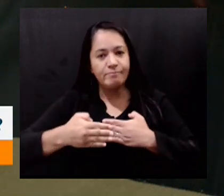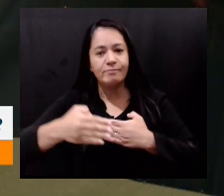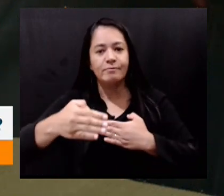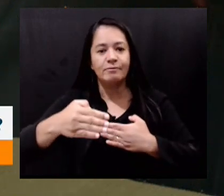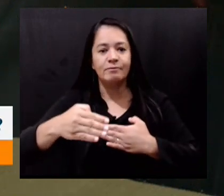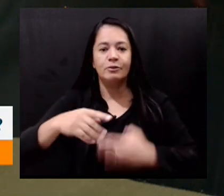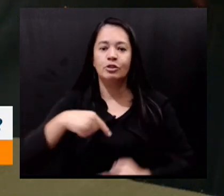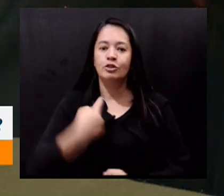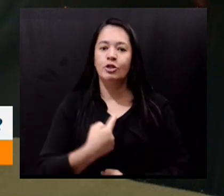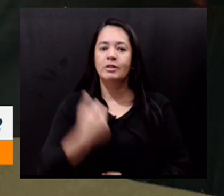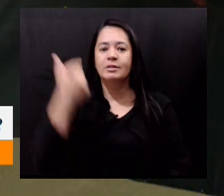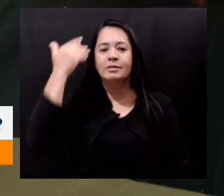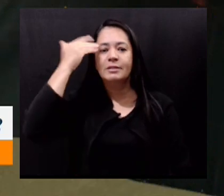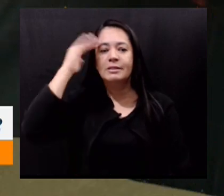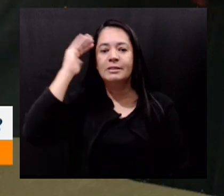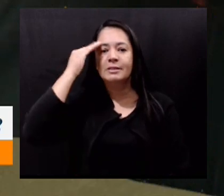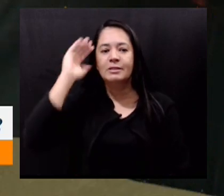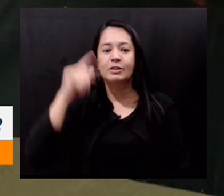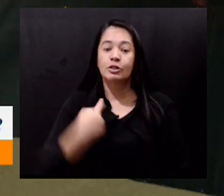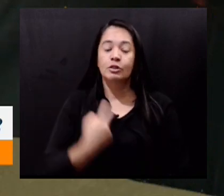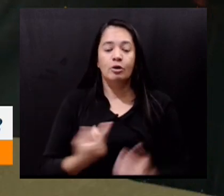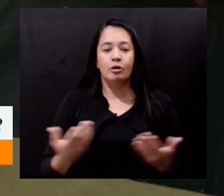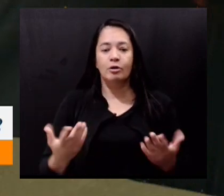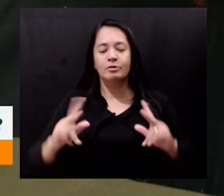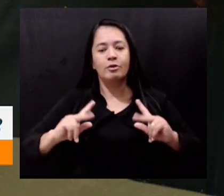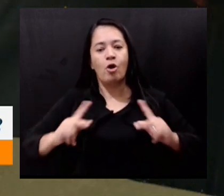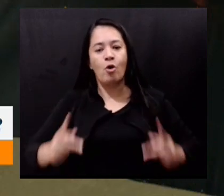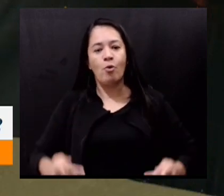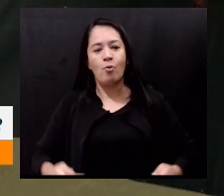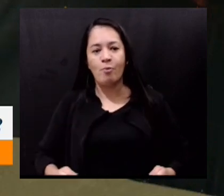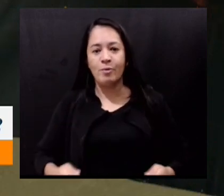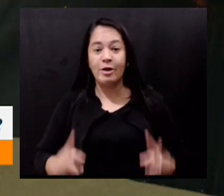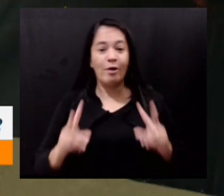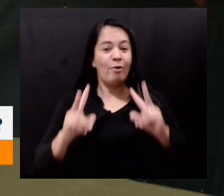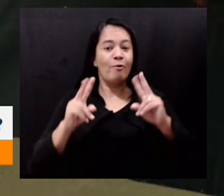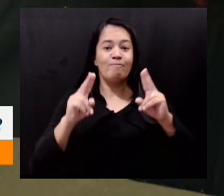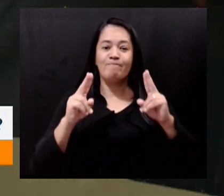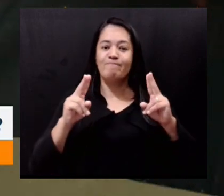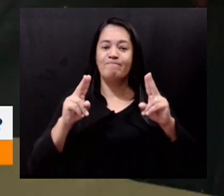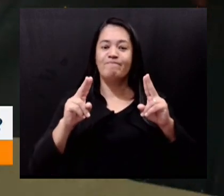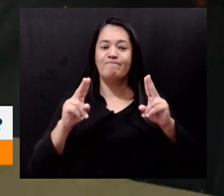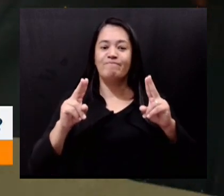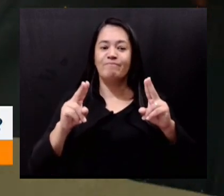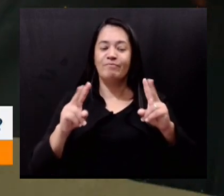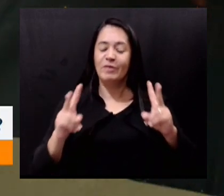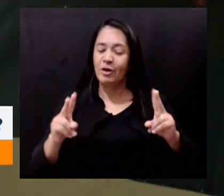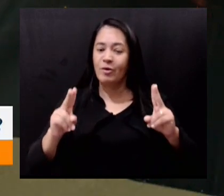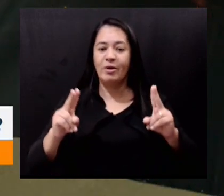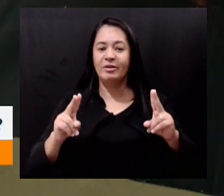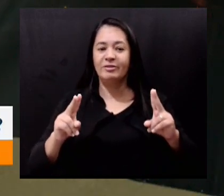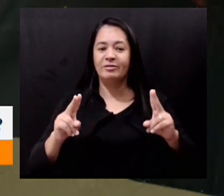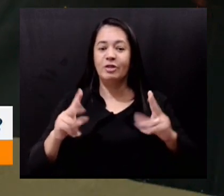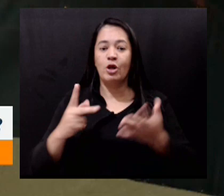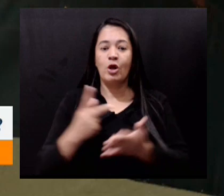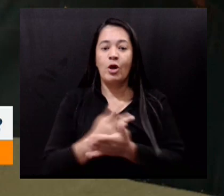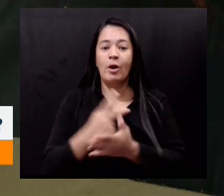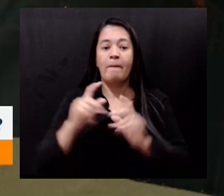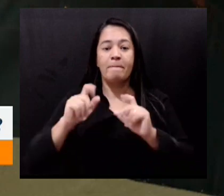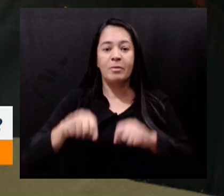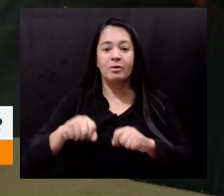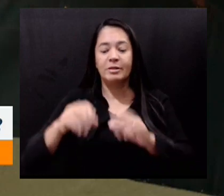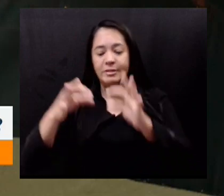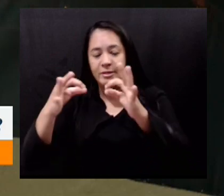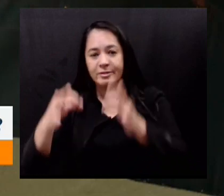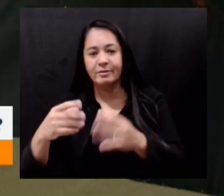entender que nós somos seres humanos iguais, né, iguais, passíveis de erros e de acertos.